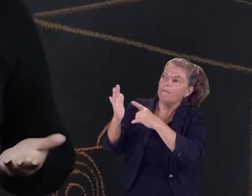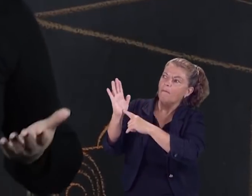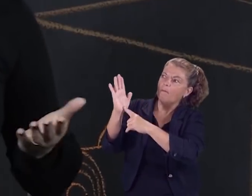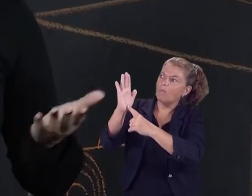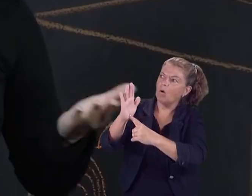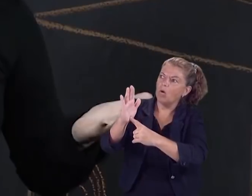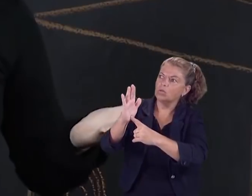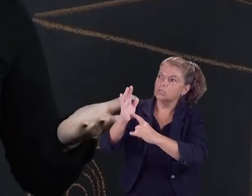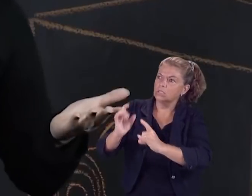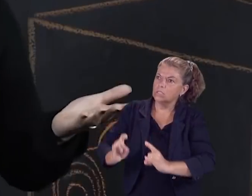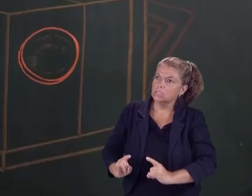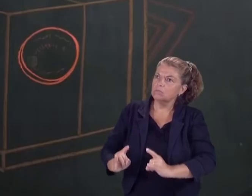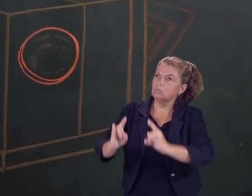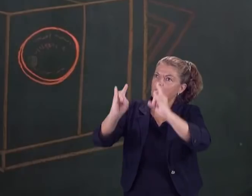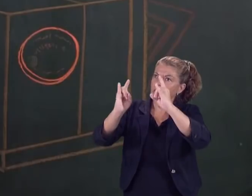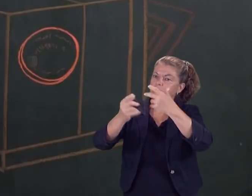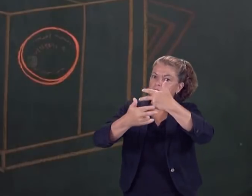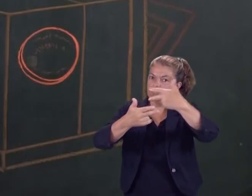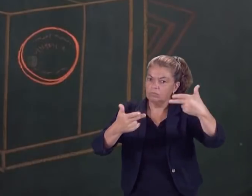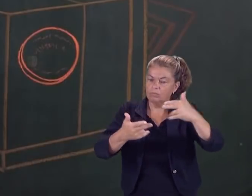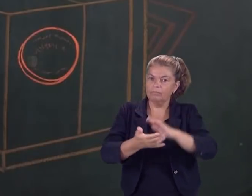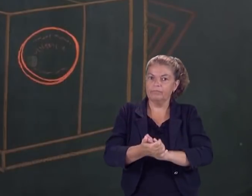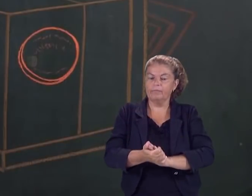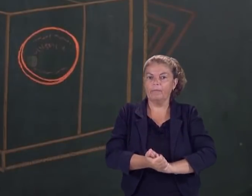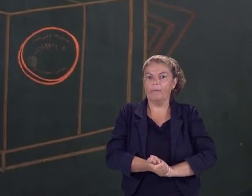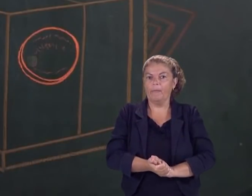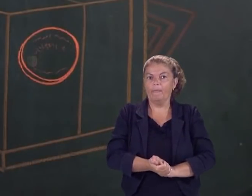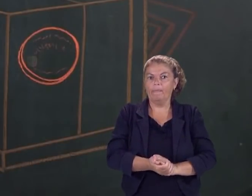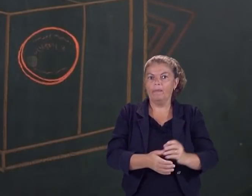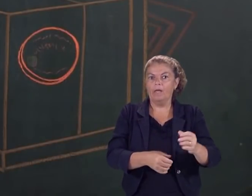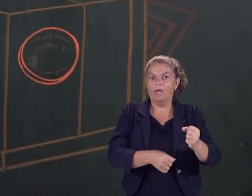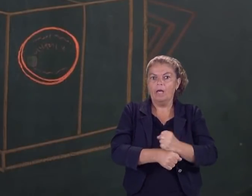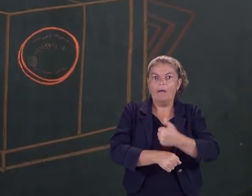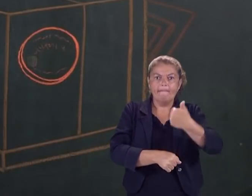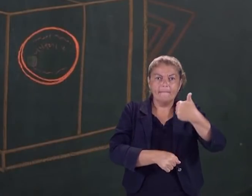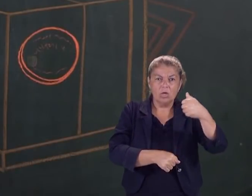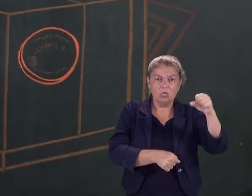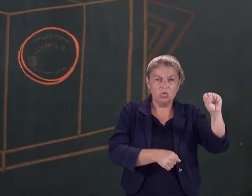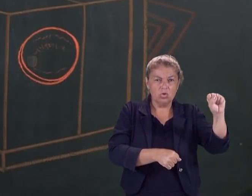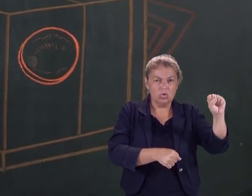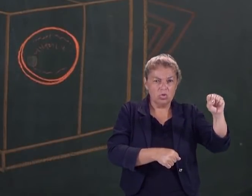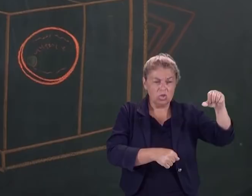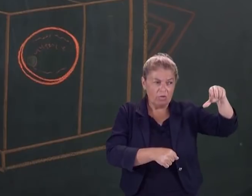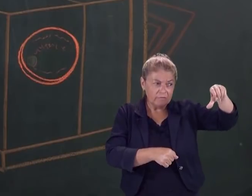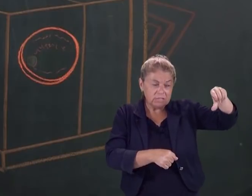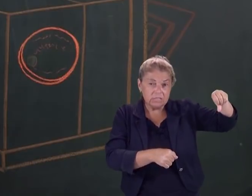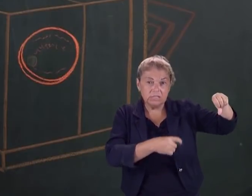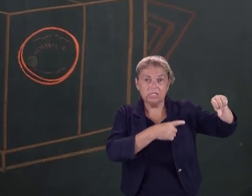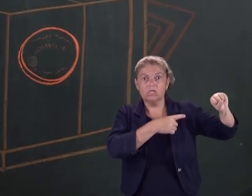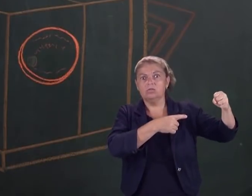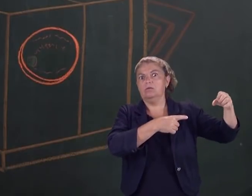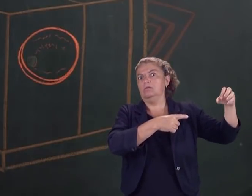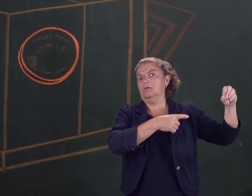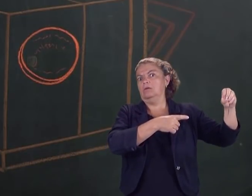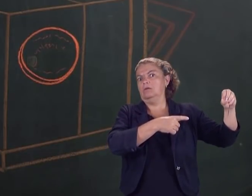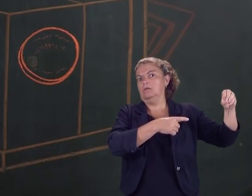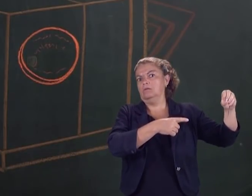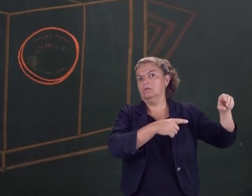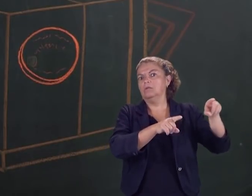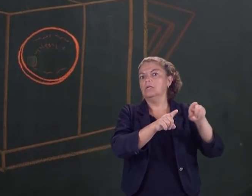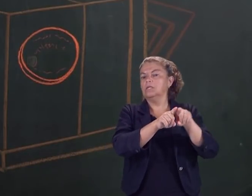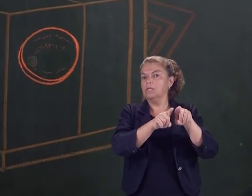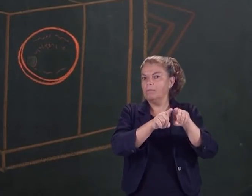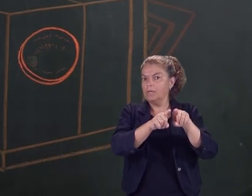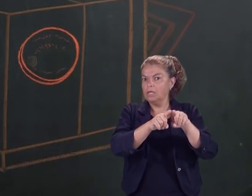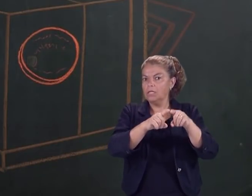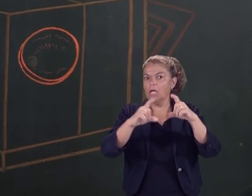prático para você ter isso popularmente. Vamos lá, 1980, a Polaroid lança as câmeras de